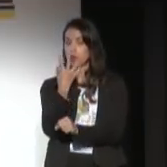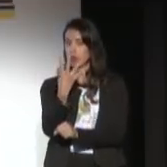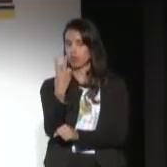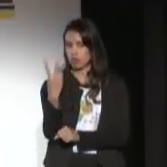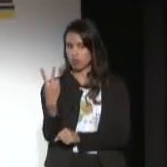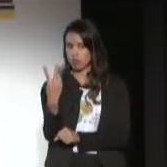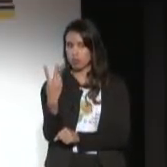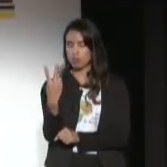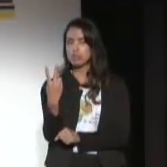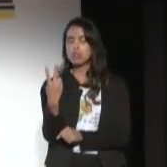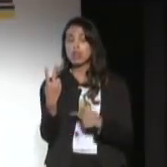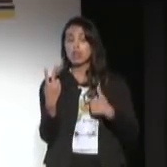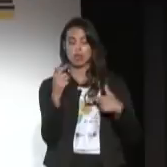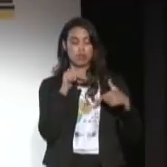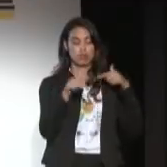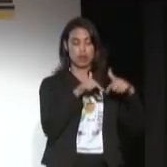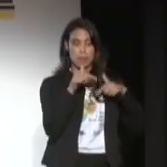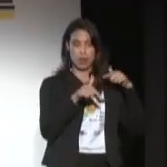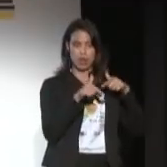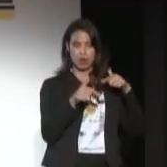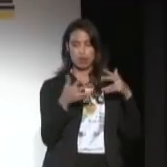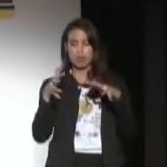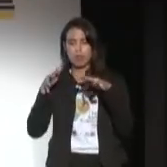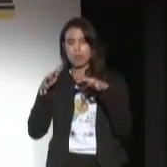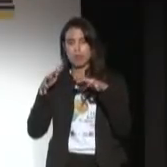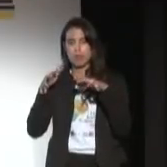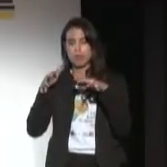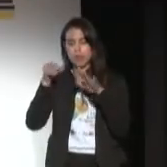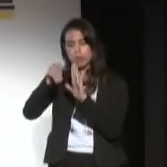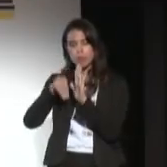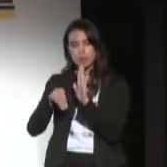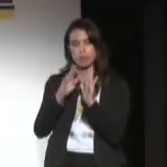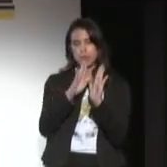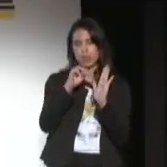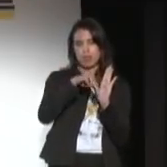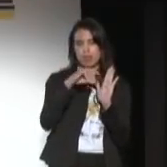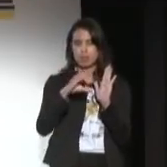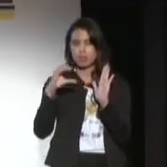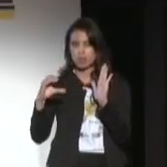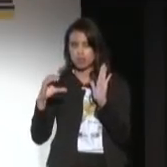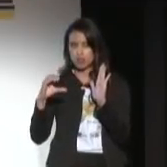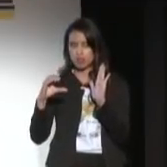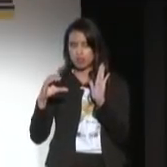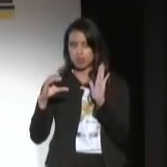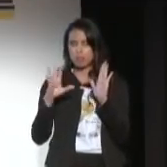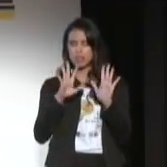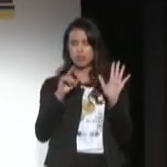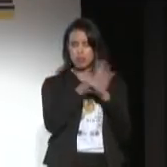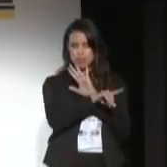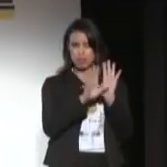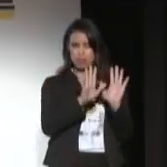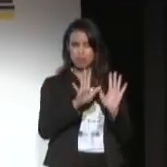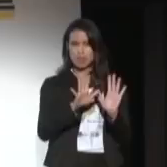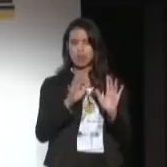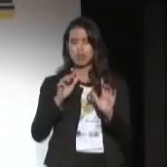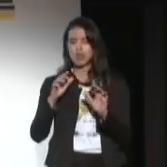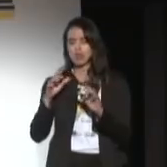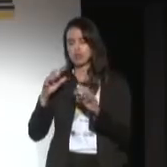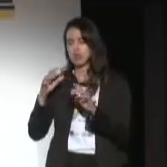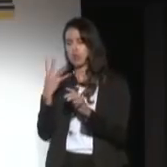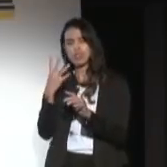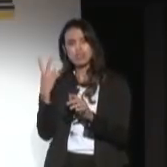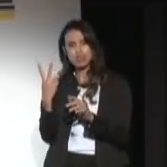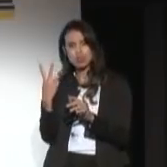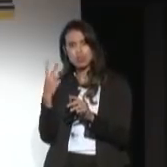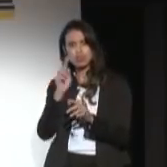eu trabalho com a implementação da BNCC. No entanto, a pergunta é, temos 42 professores, mas esses 42 professores não estão